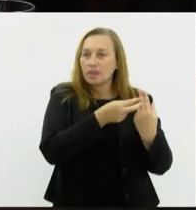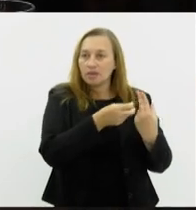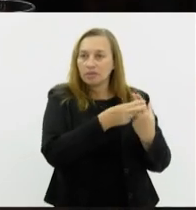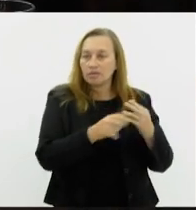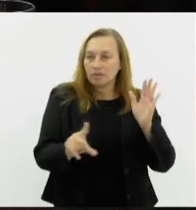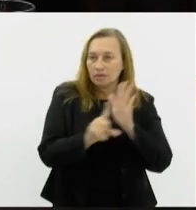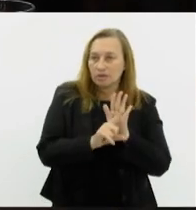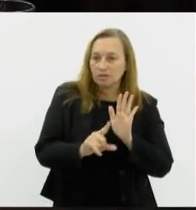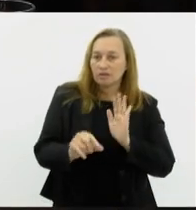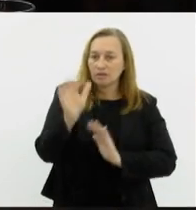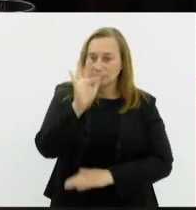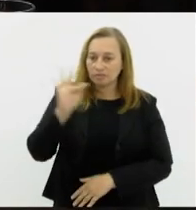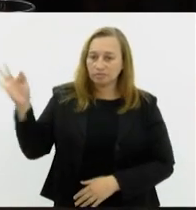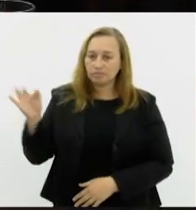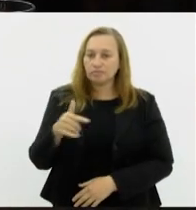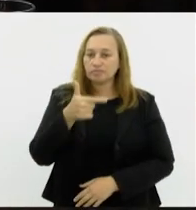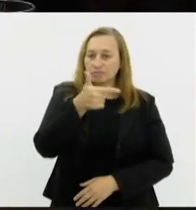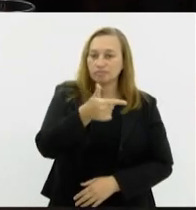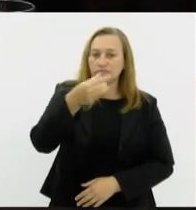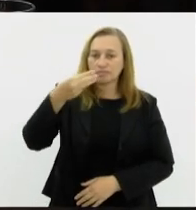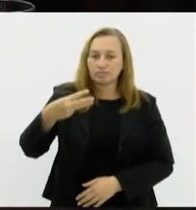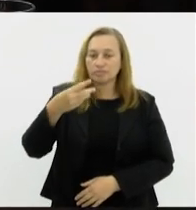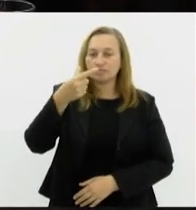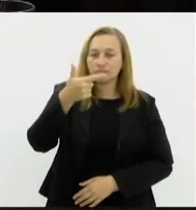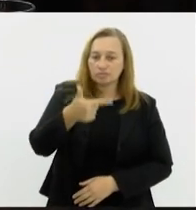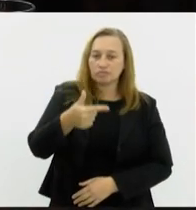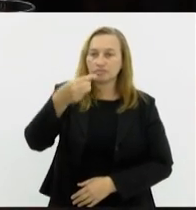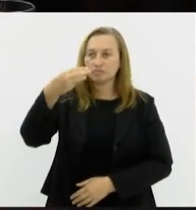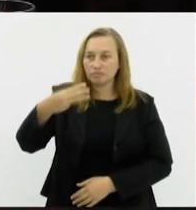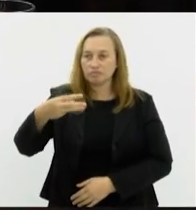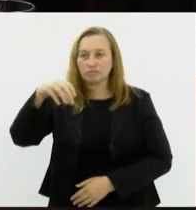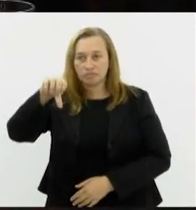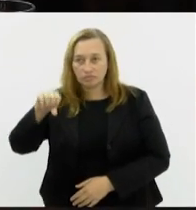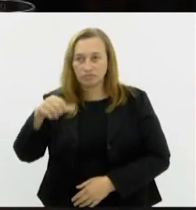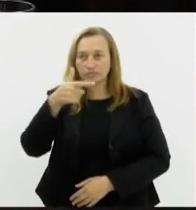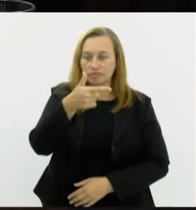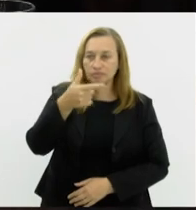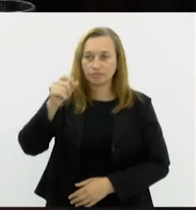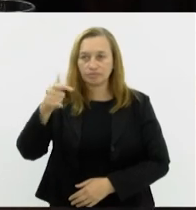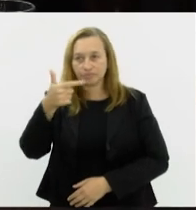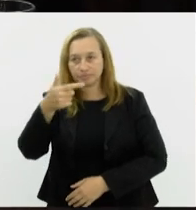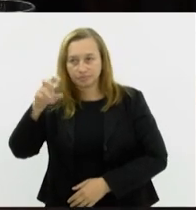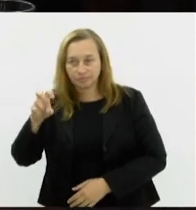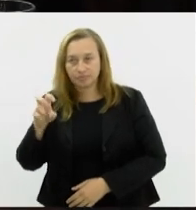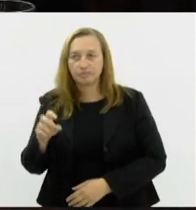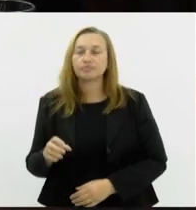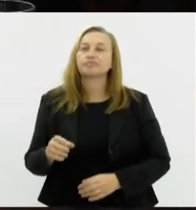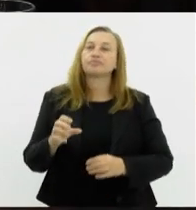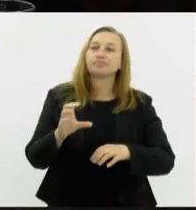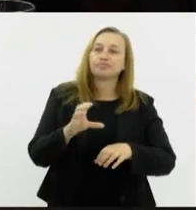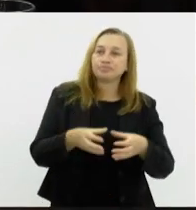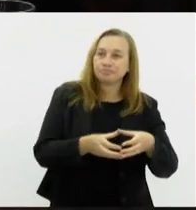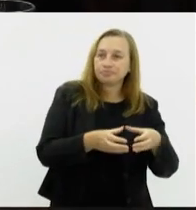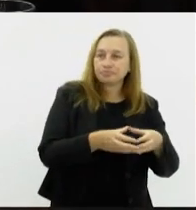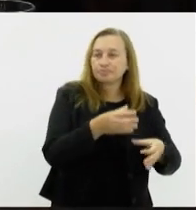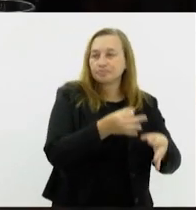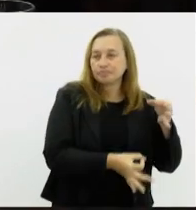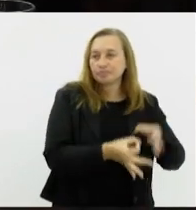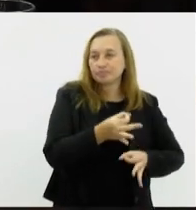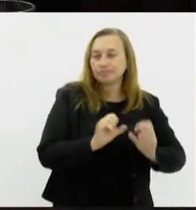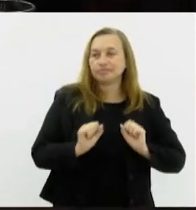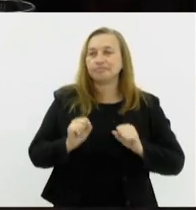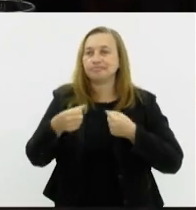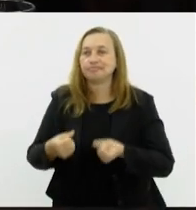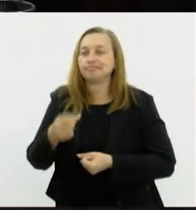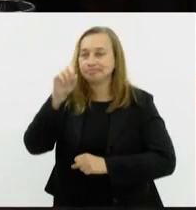Federal 13.239 de 2015, pendente de pareceres das comissões Constituição e Justiça, de Defesa